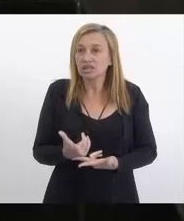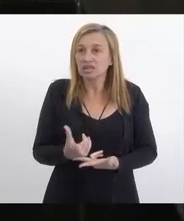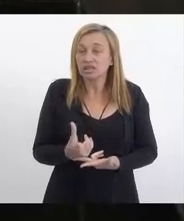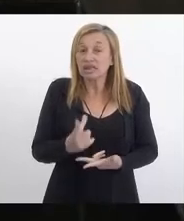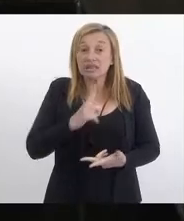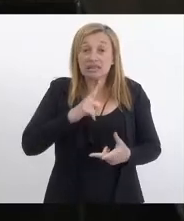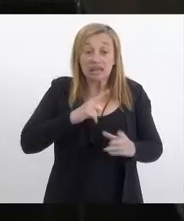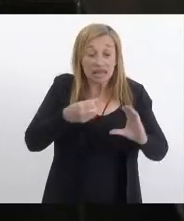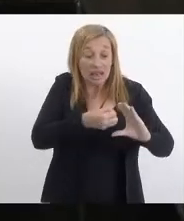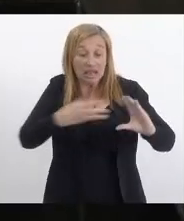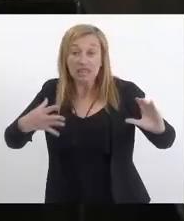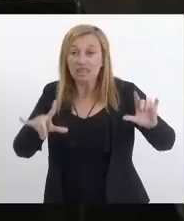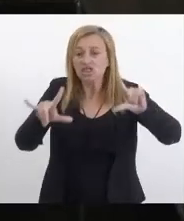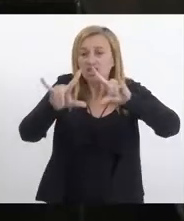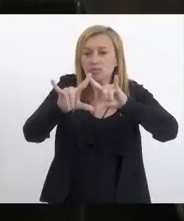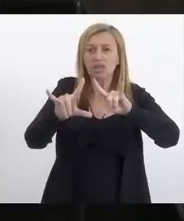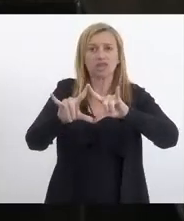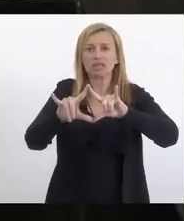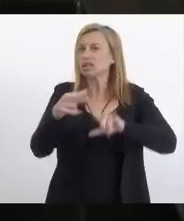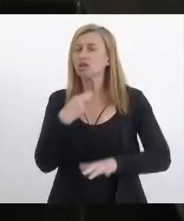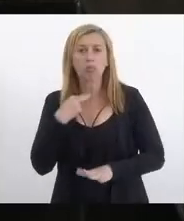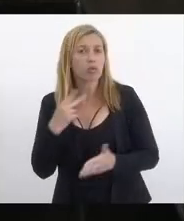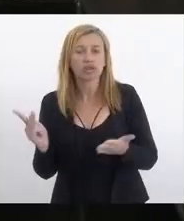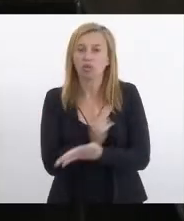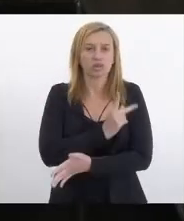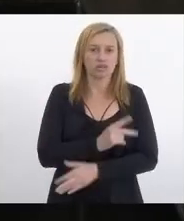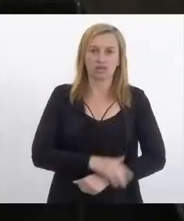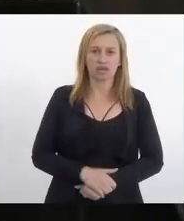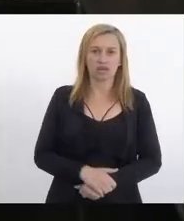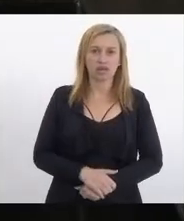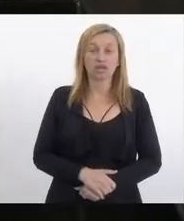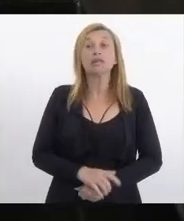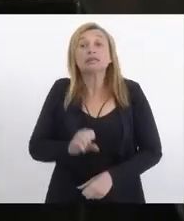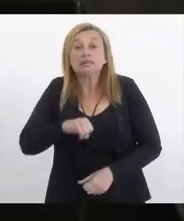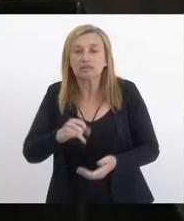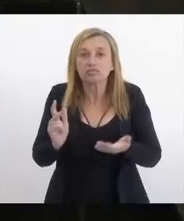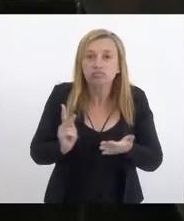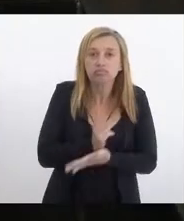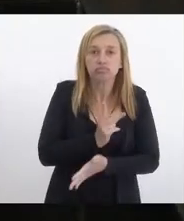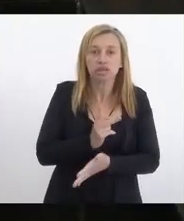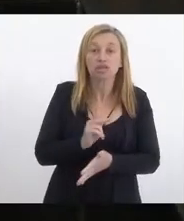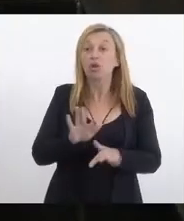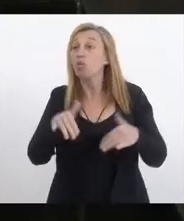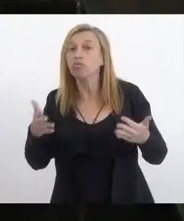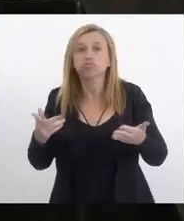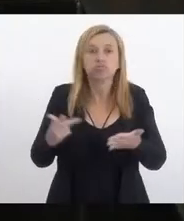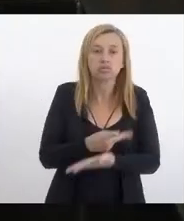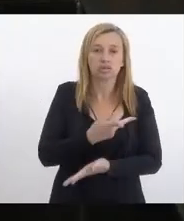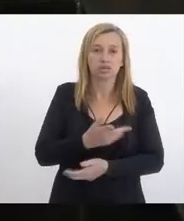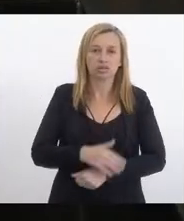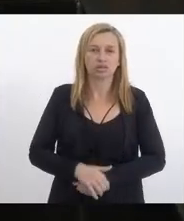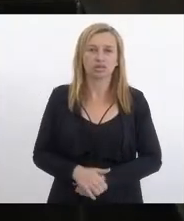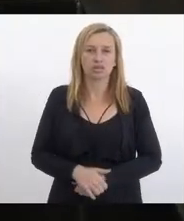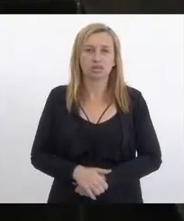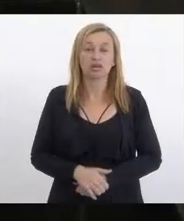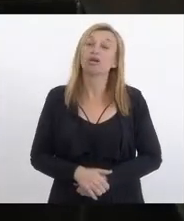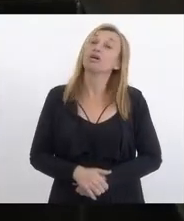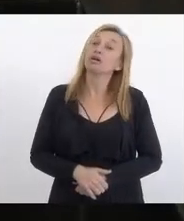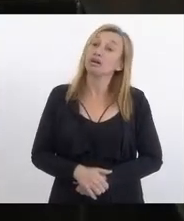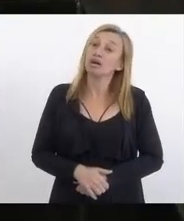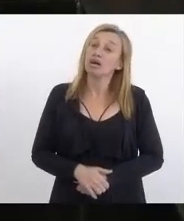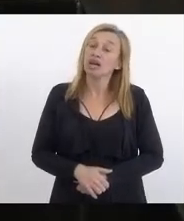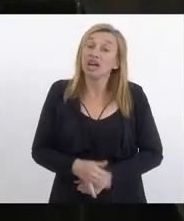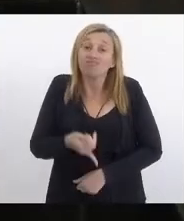uma milícia oficial. Isso não pode acontecer. Isso, se acontece, ou quando acontece, é o